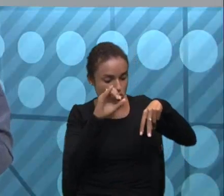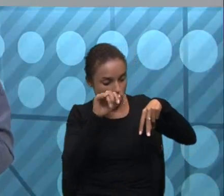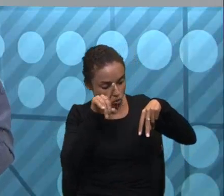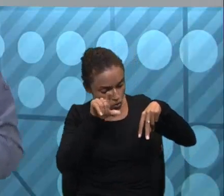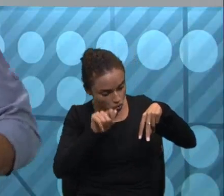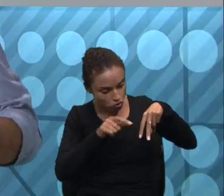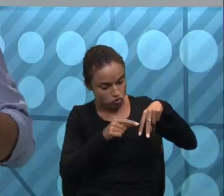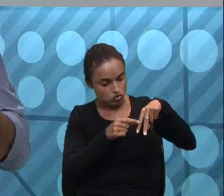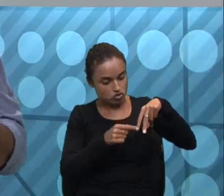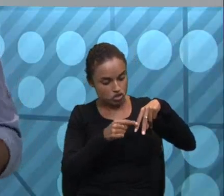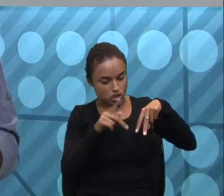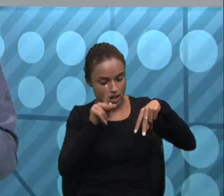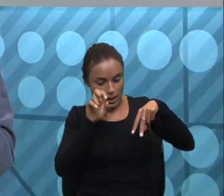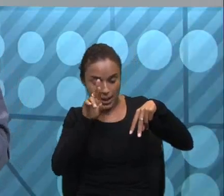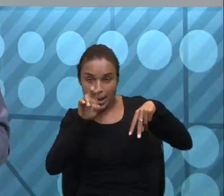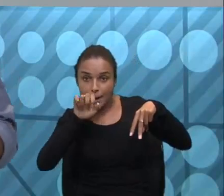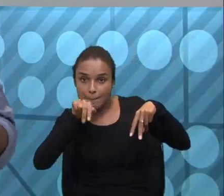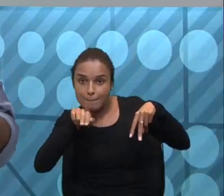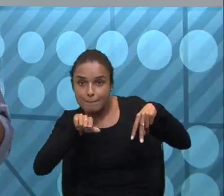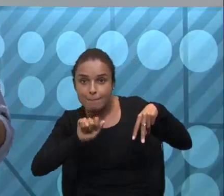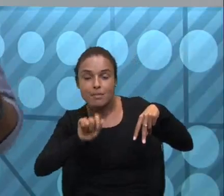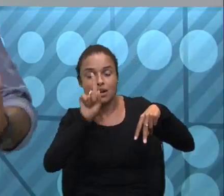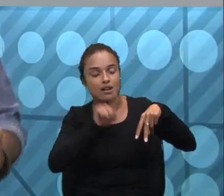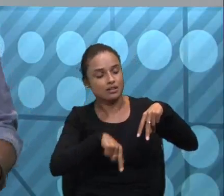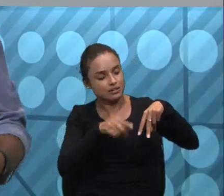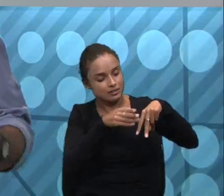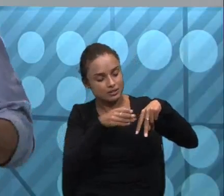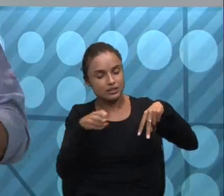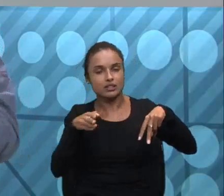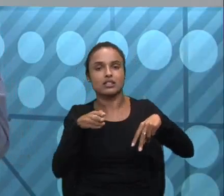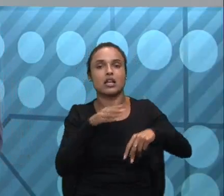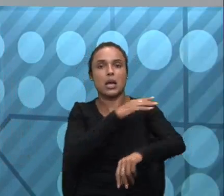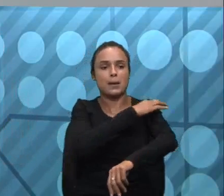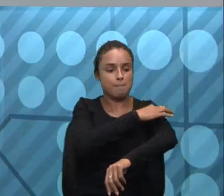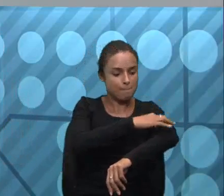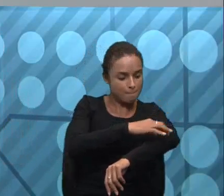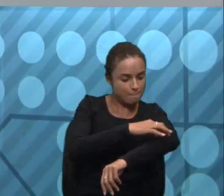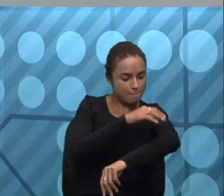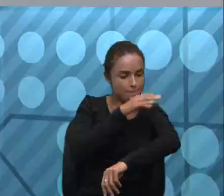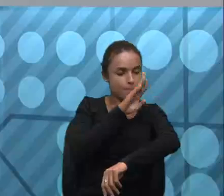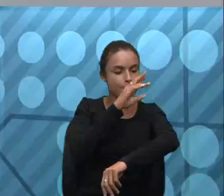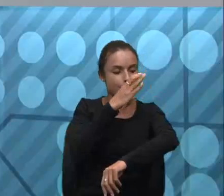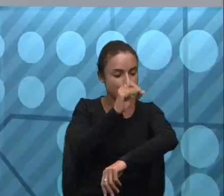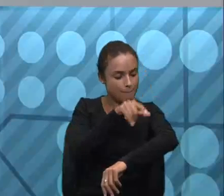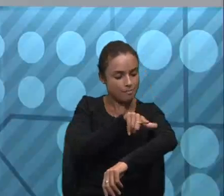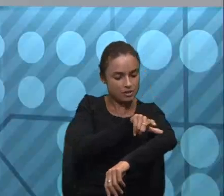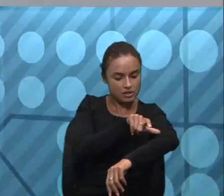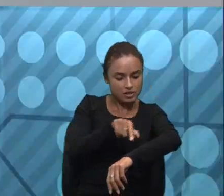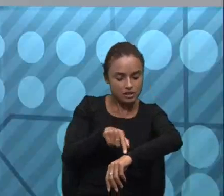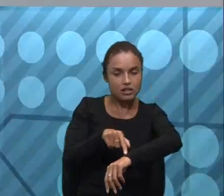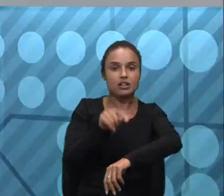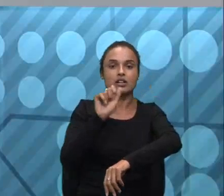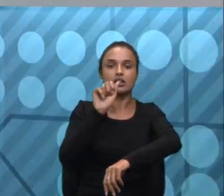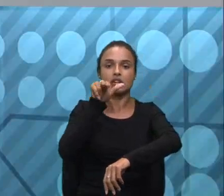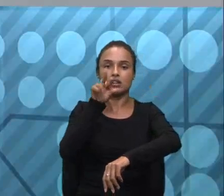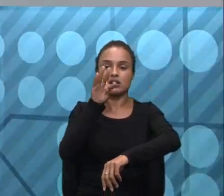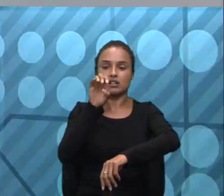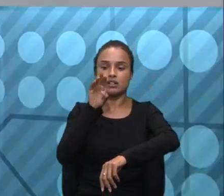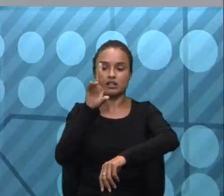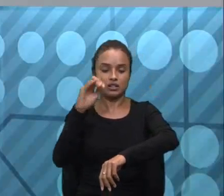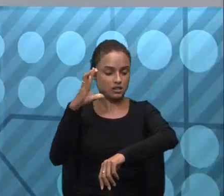segmento. Aí nós temos os ossos e nós temos a articulação. A articulação que tem entre o meu braço e o antebraço é quem?